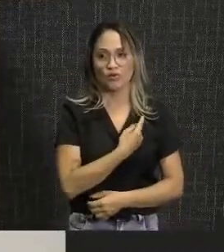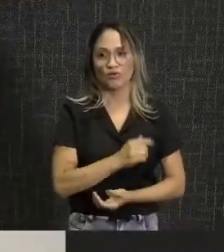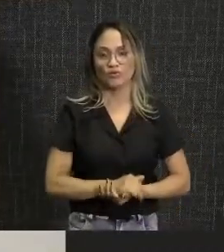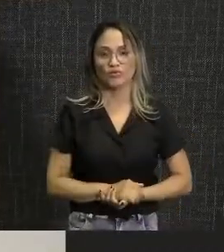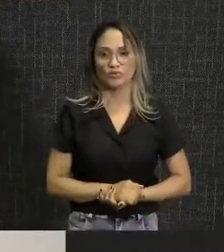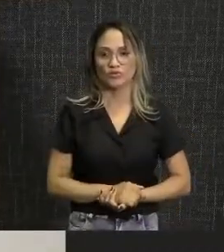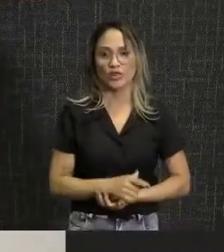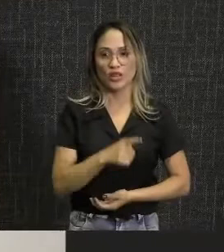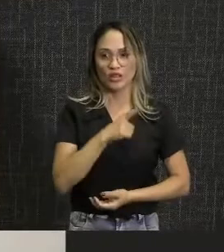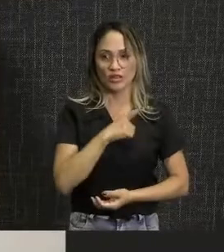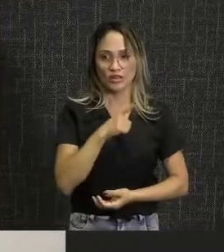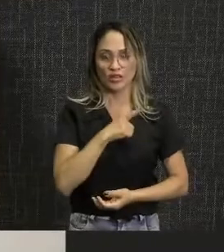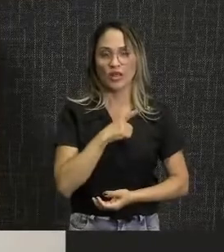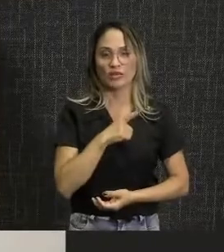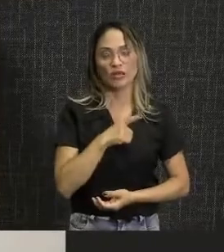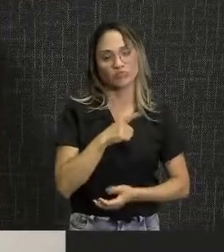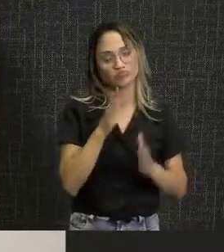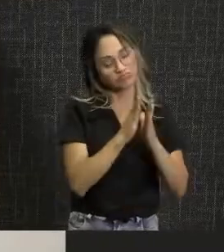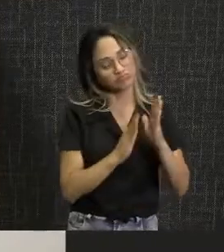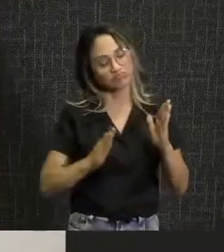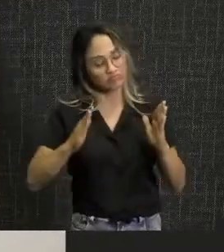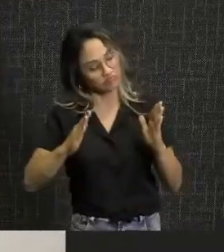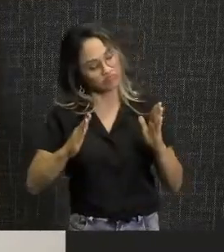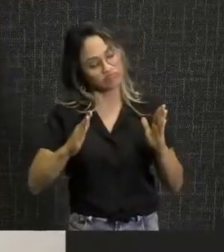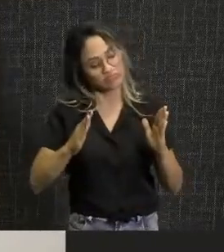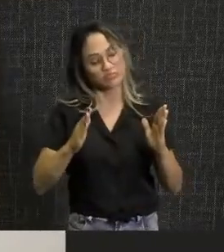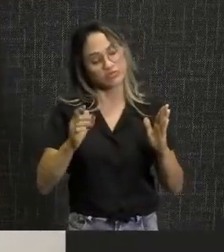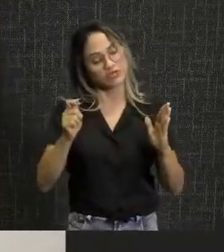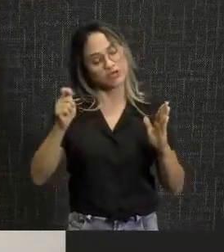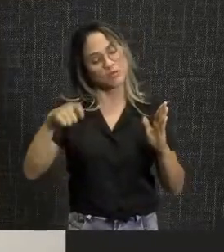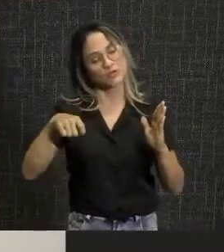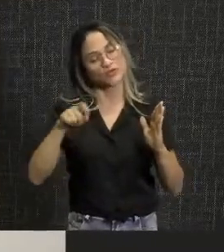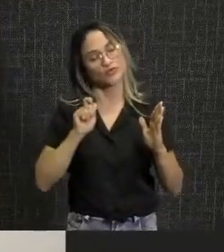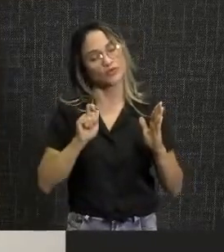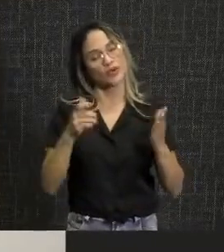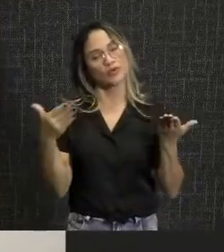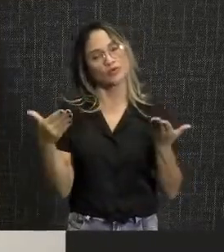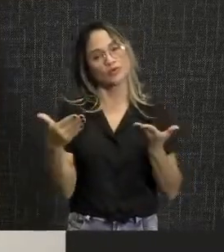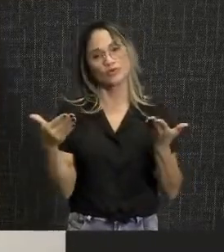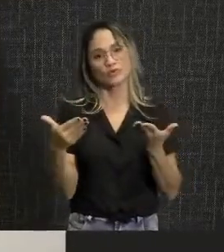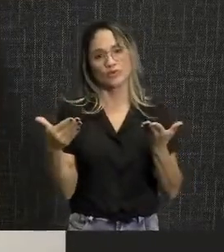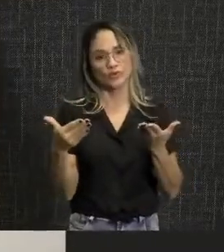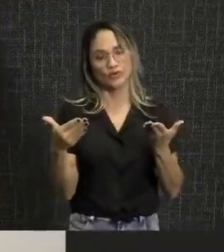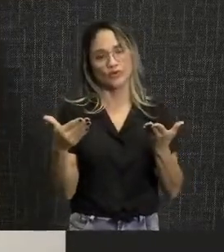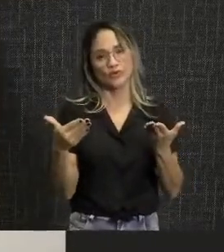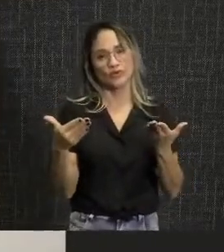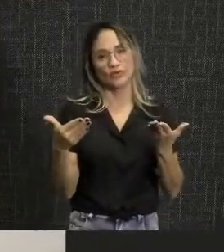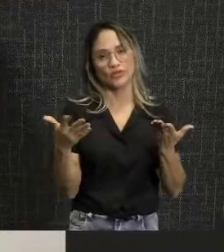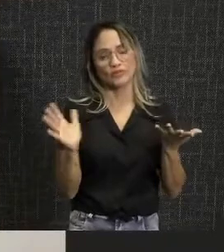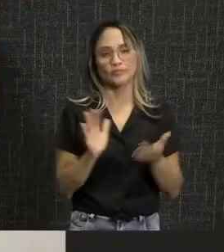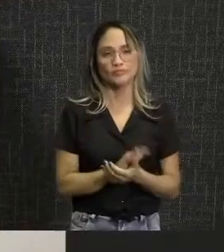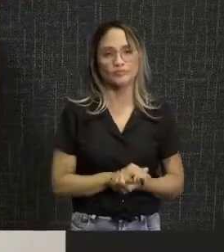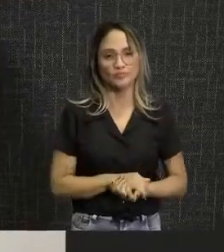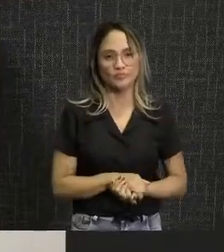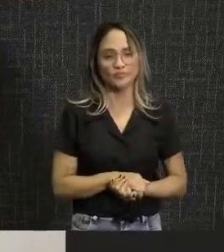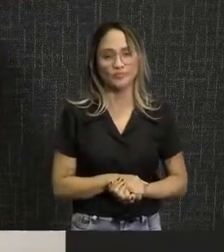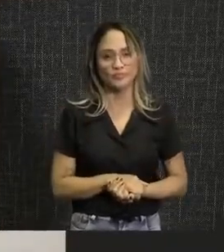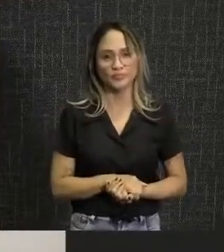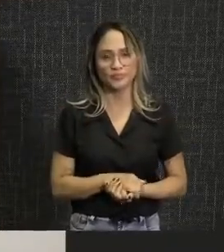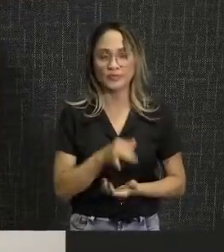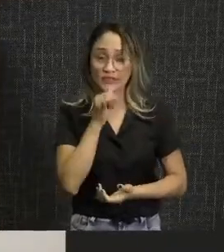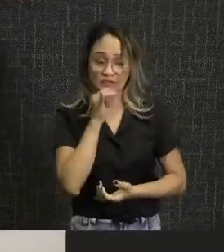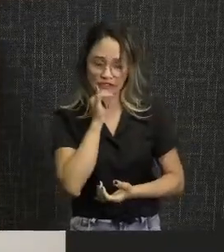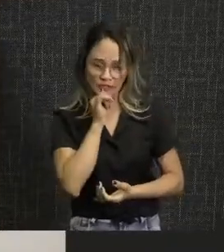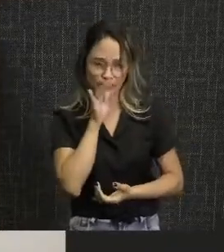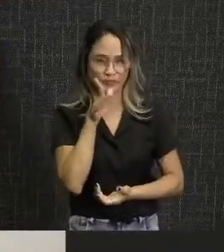O cenário mais provável é que daqui para frente a gente só tenha uma coisa que chama casos residuais, tá? Assim,